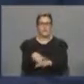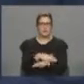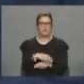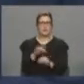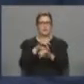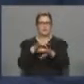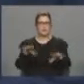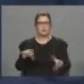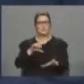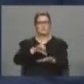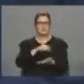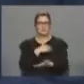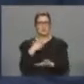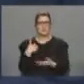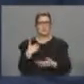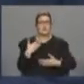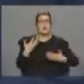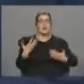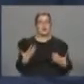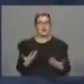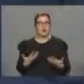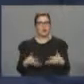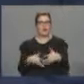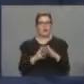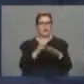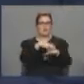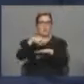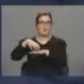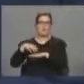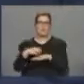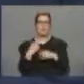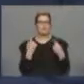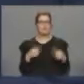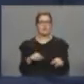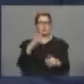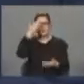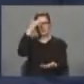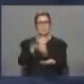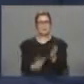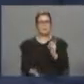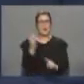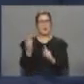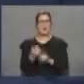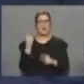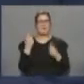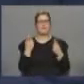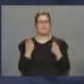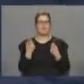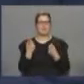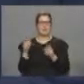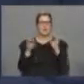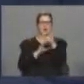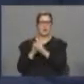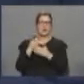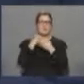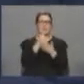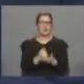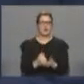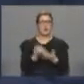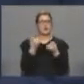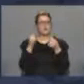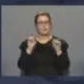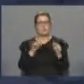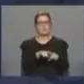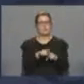saúde agora temos as infra estruturas mas faltou nos resultados os apoios europeus geridos com autonomia política